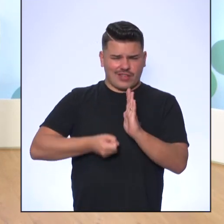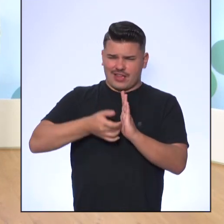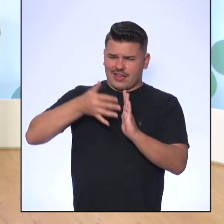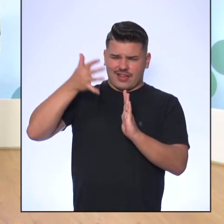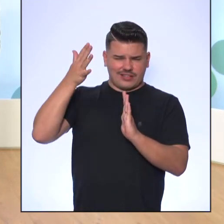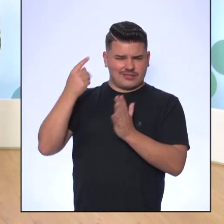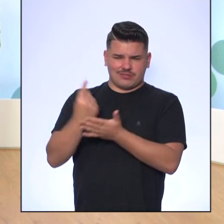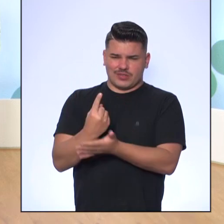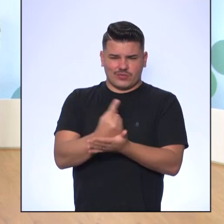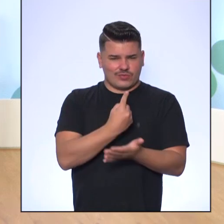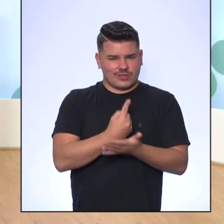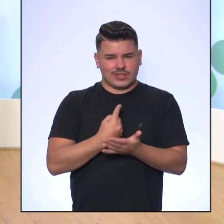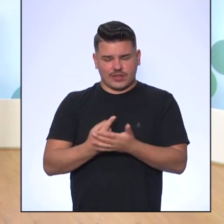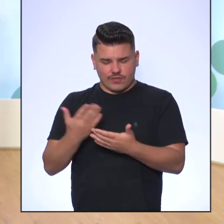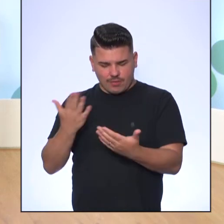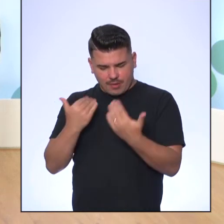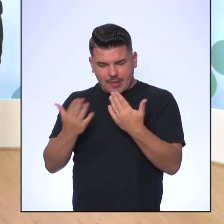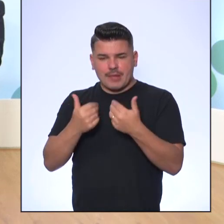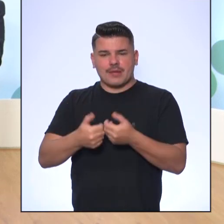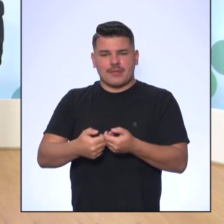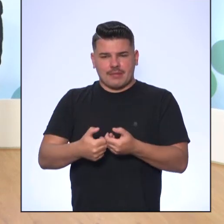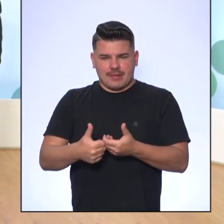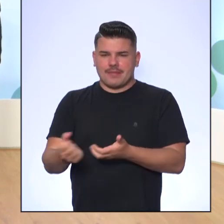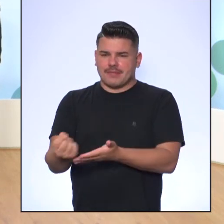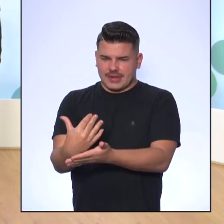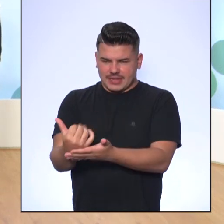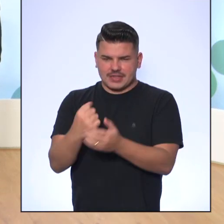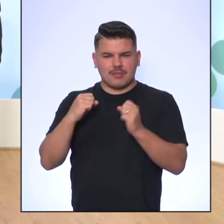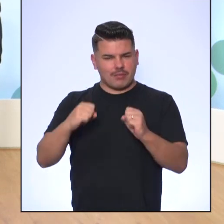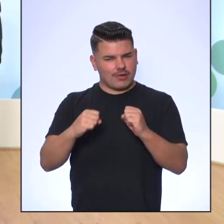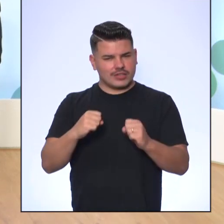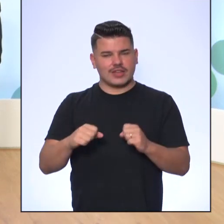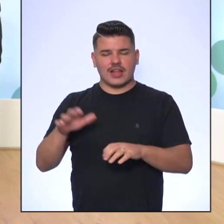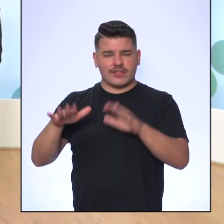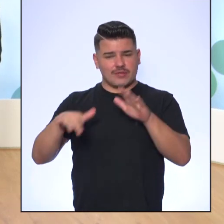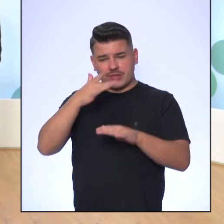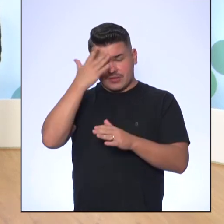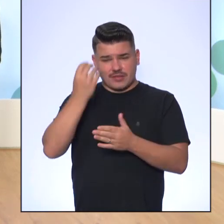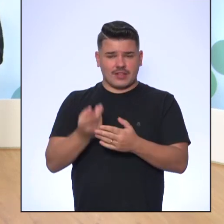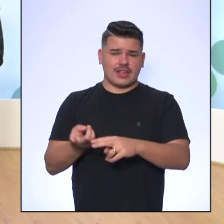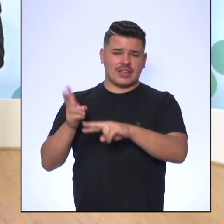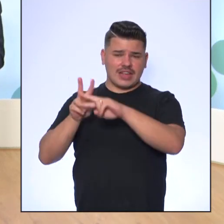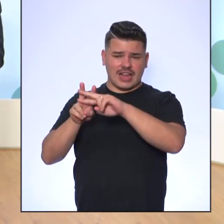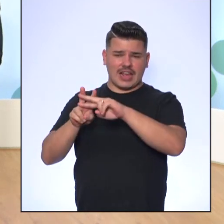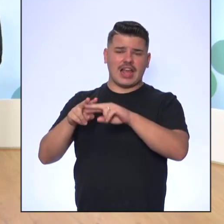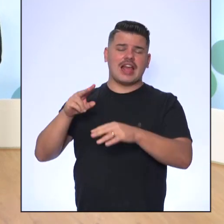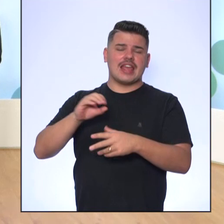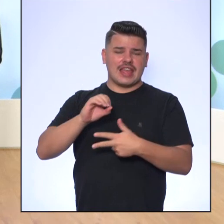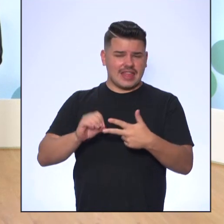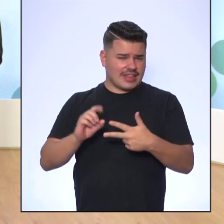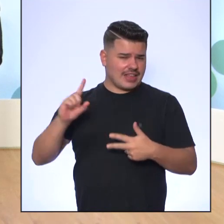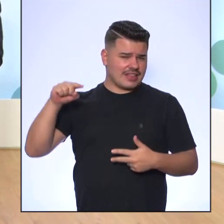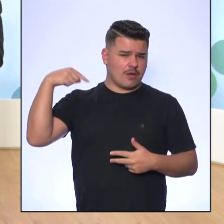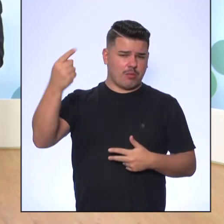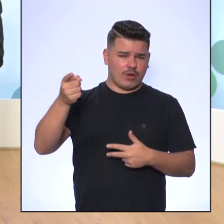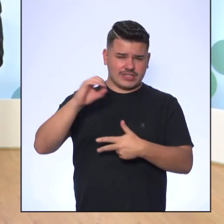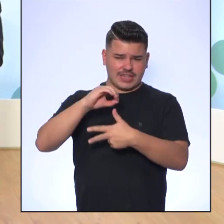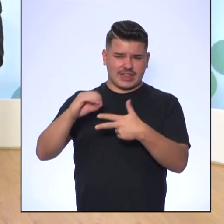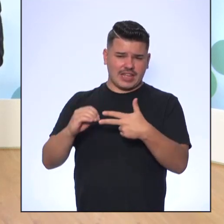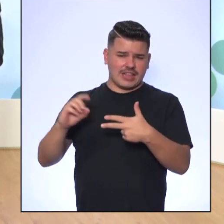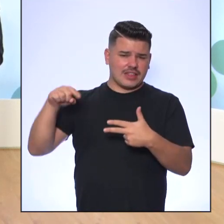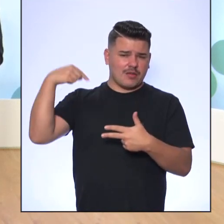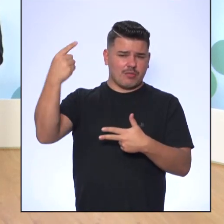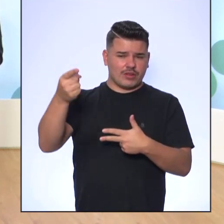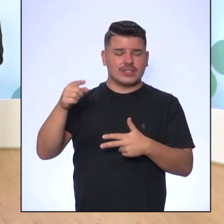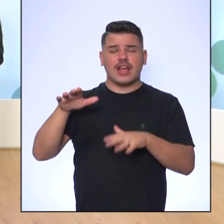vou trabalhar com vocês aqui pelo chat, tá, galera? Muita gente subindo aqui, hashtag adia o Enem. Também tem aluno dizendo